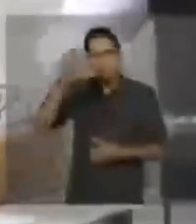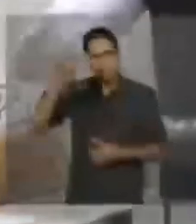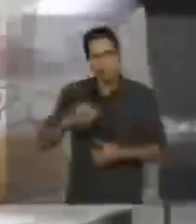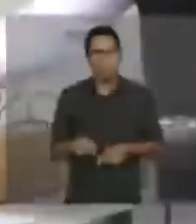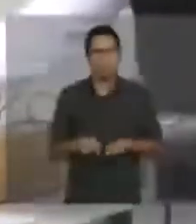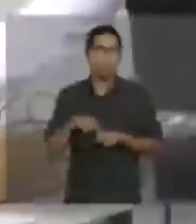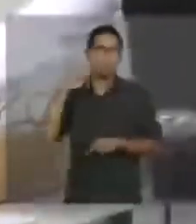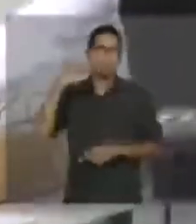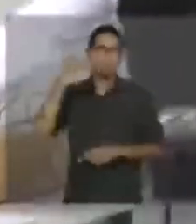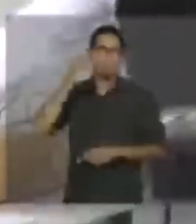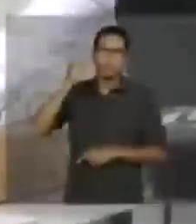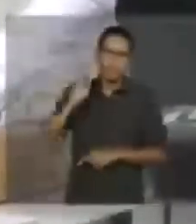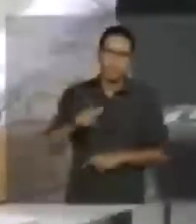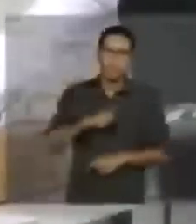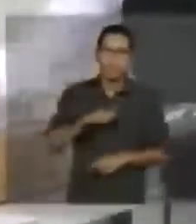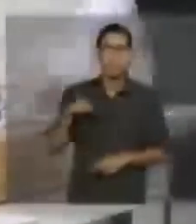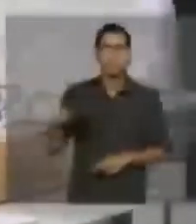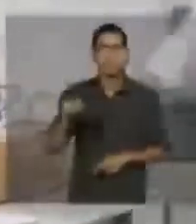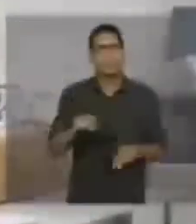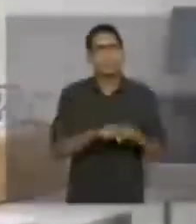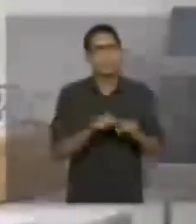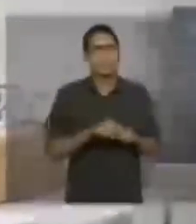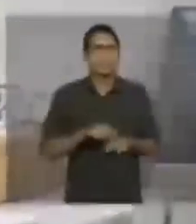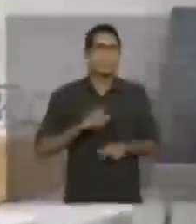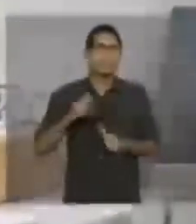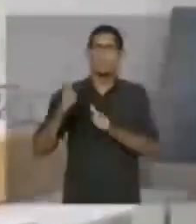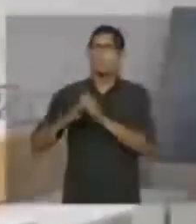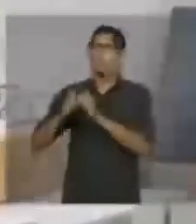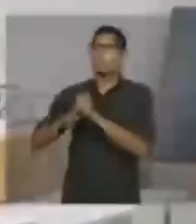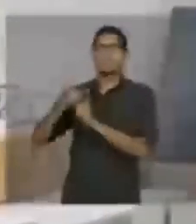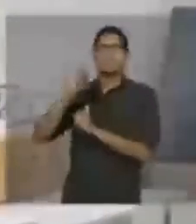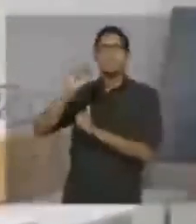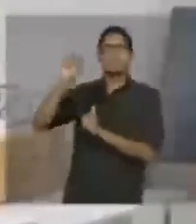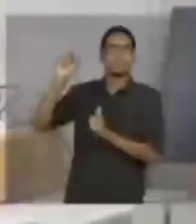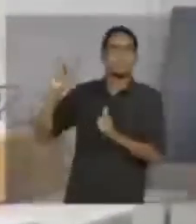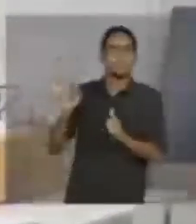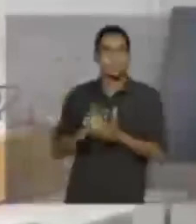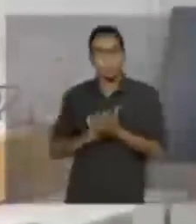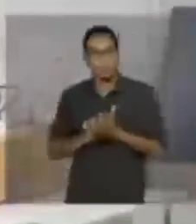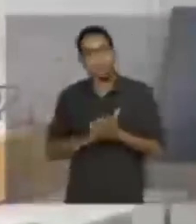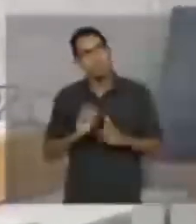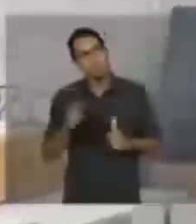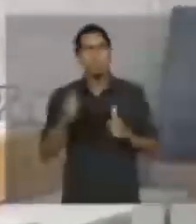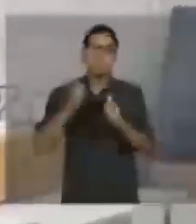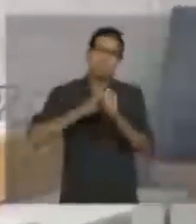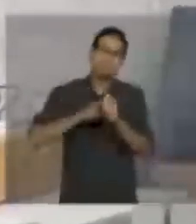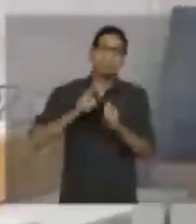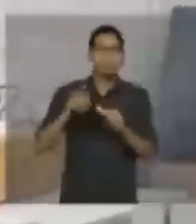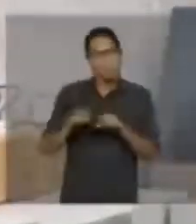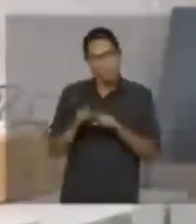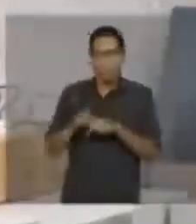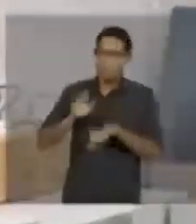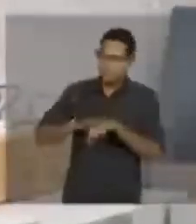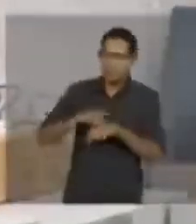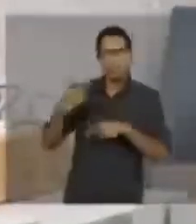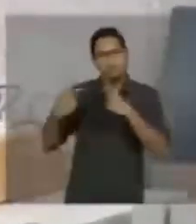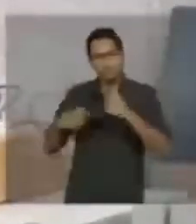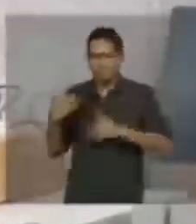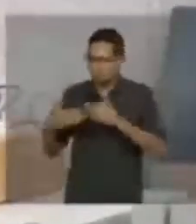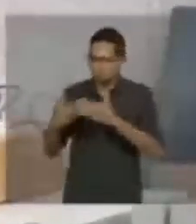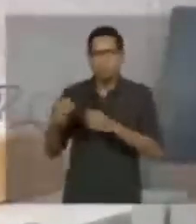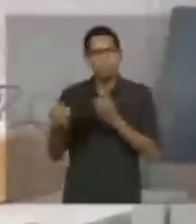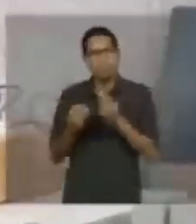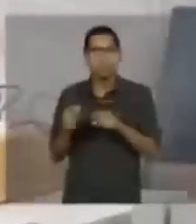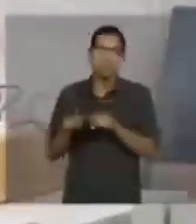tem experiência na área, não está devendo nada em nenhum lugar, ou está devendo, mas já está encaminhada a discussão sobre